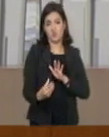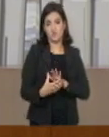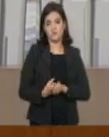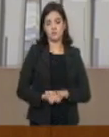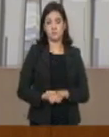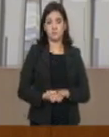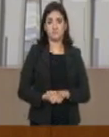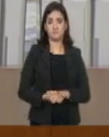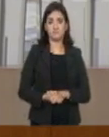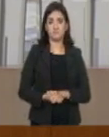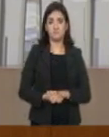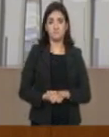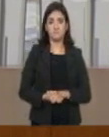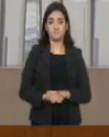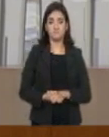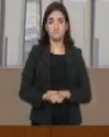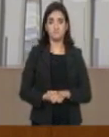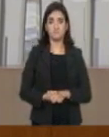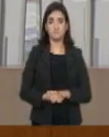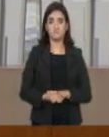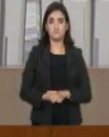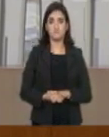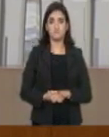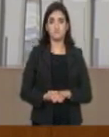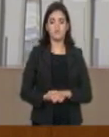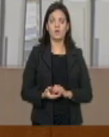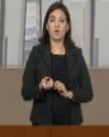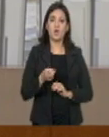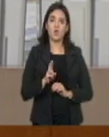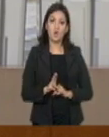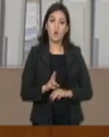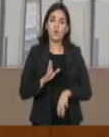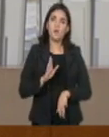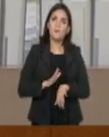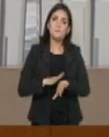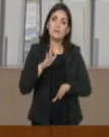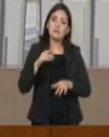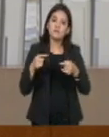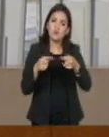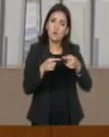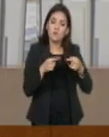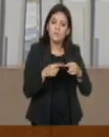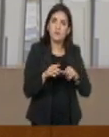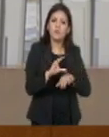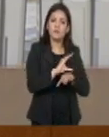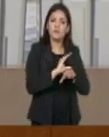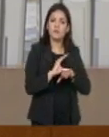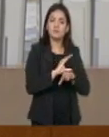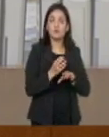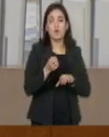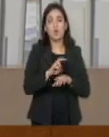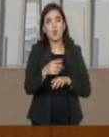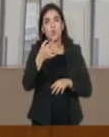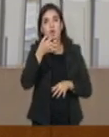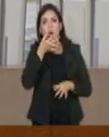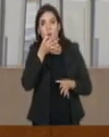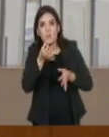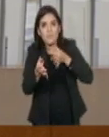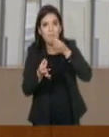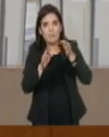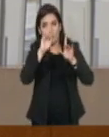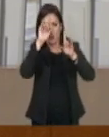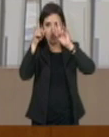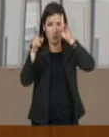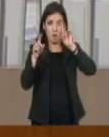o mais desejável. Ministro presidente do STF, Dias Toffoli. Com esta ou aquela concepção ideológica quanto